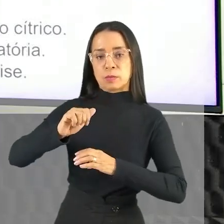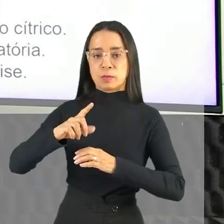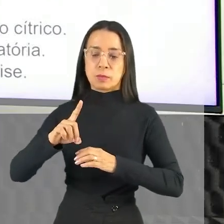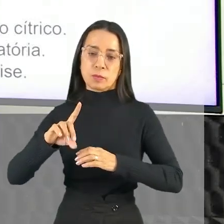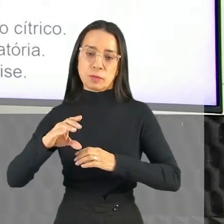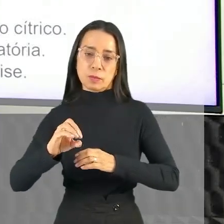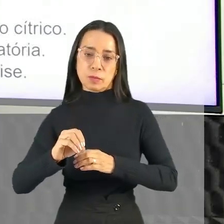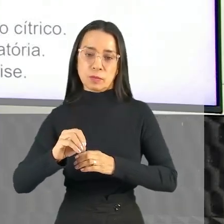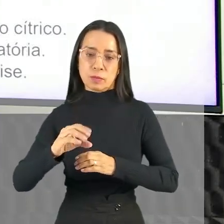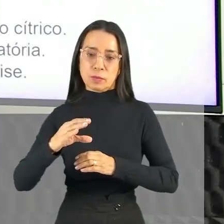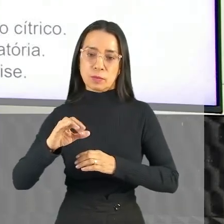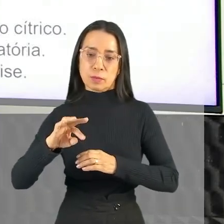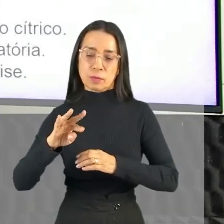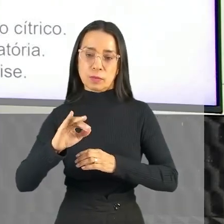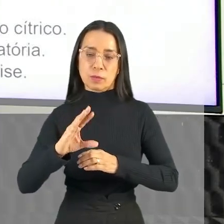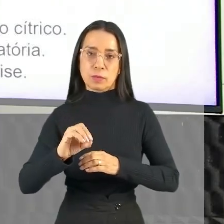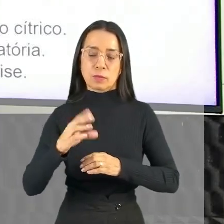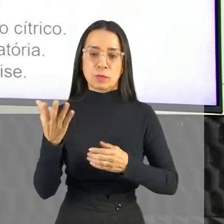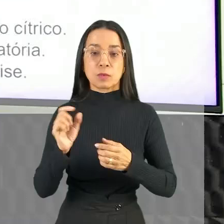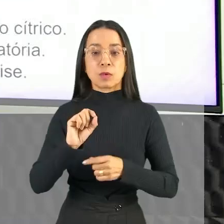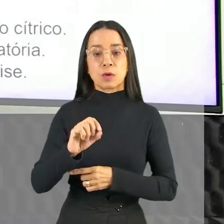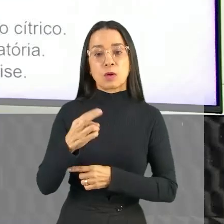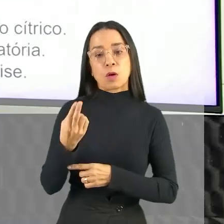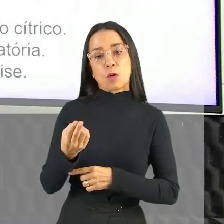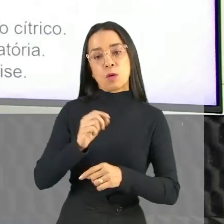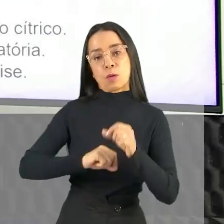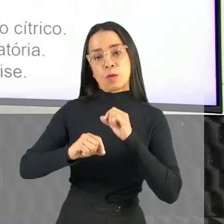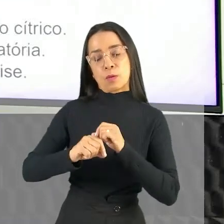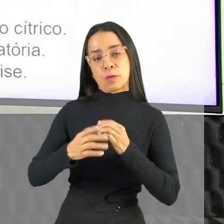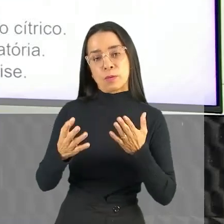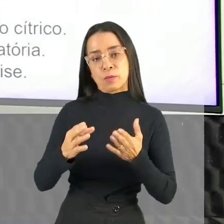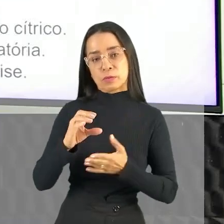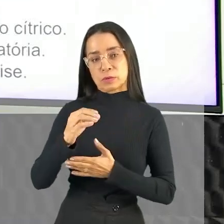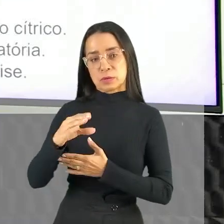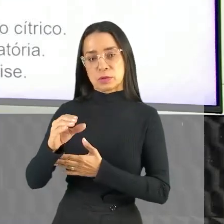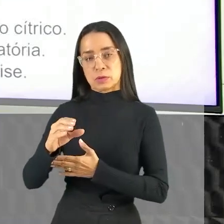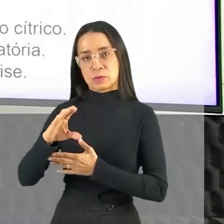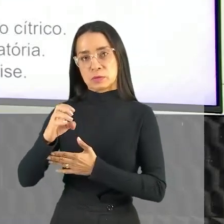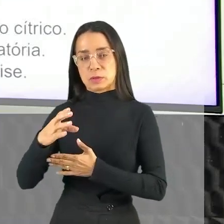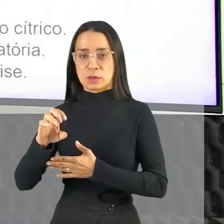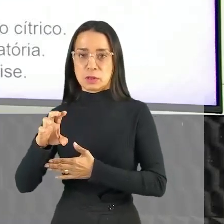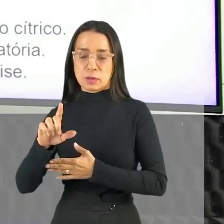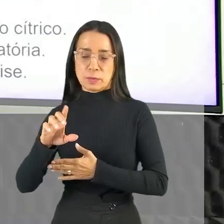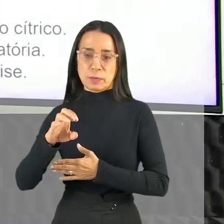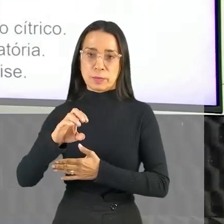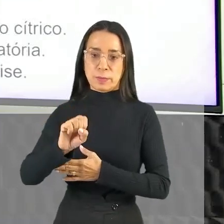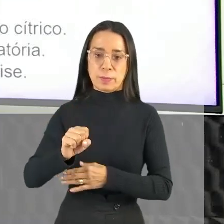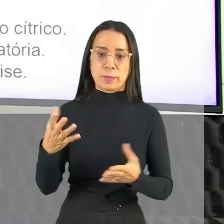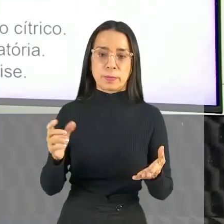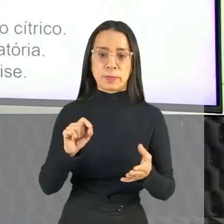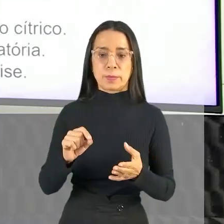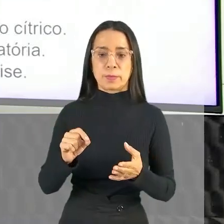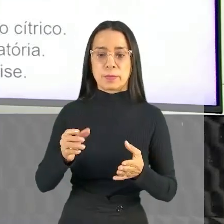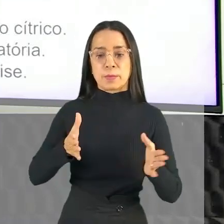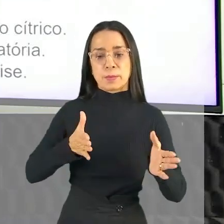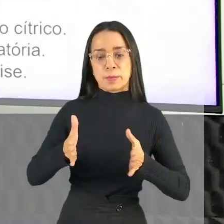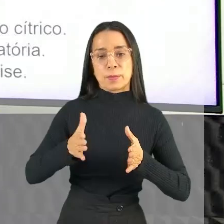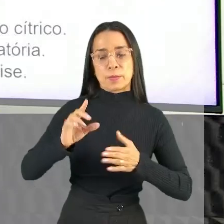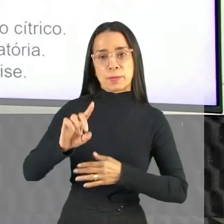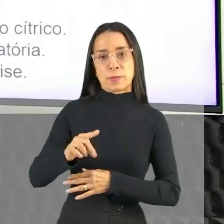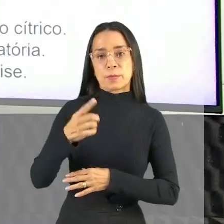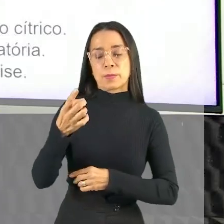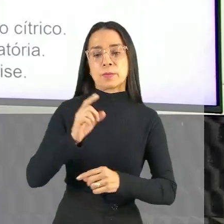seguida? Ciclo do ácido cítrico ou ciclo de Krebs, né? É o passo